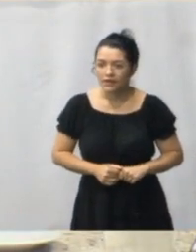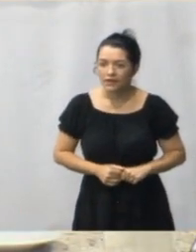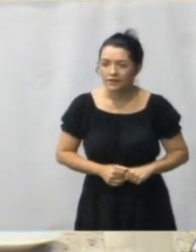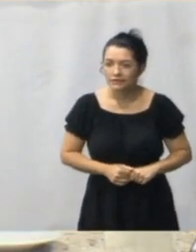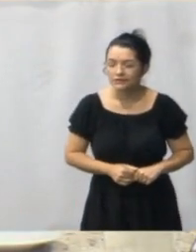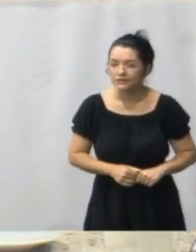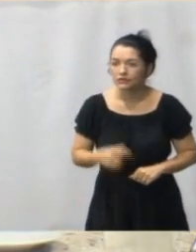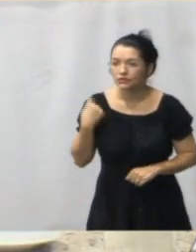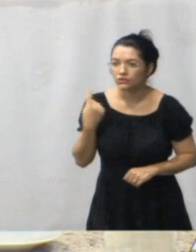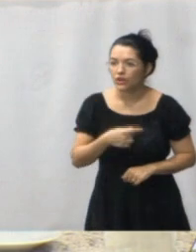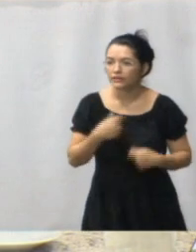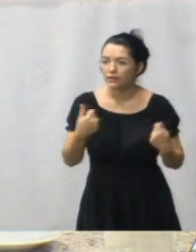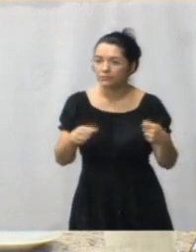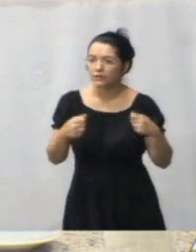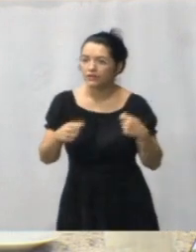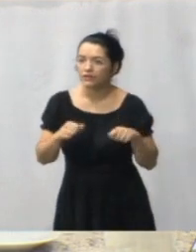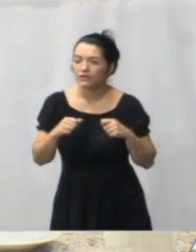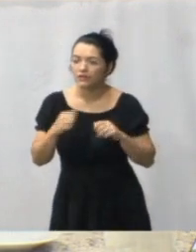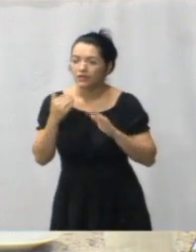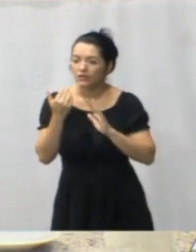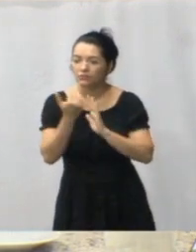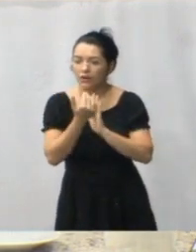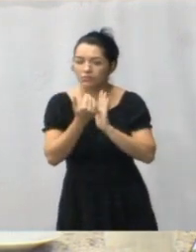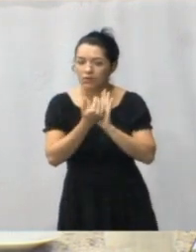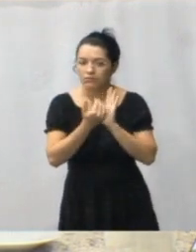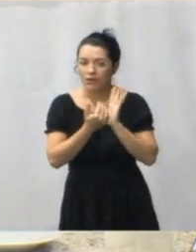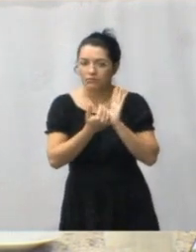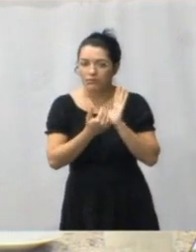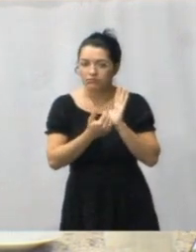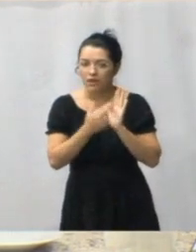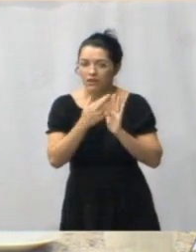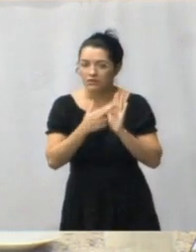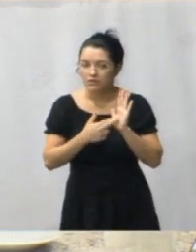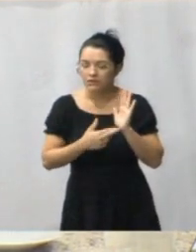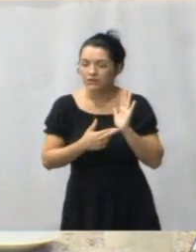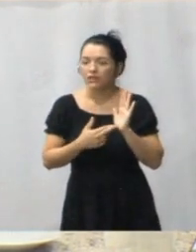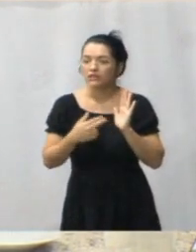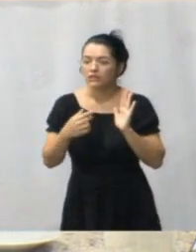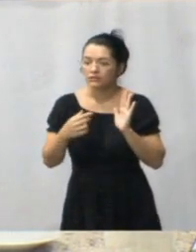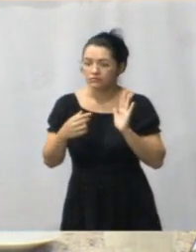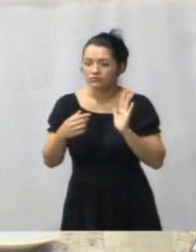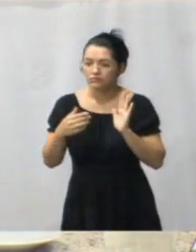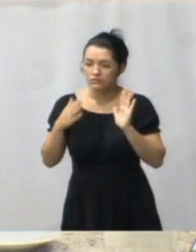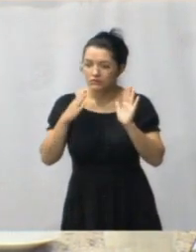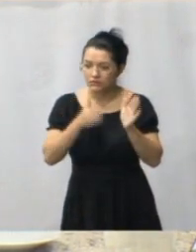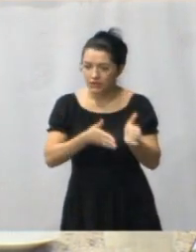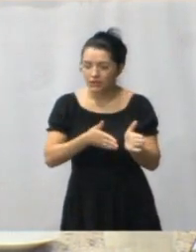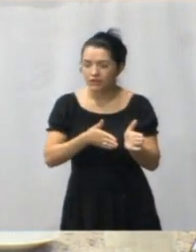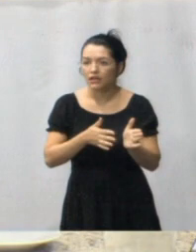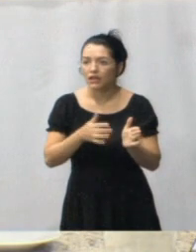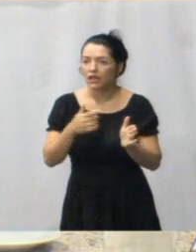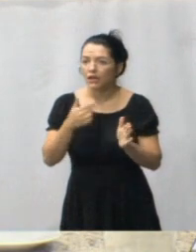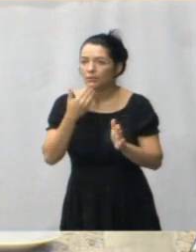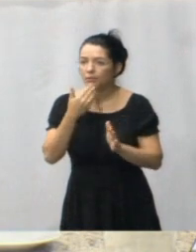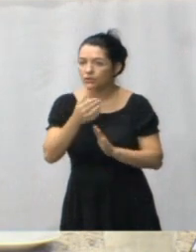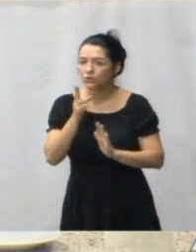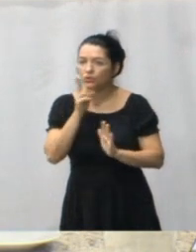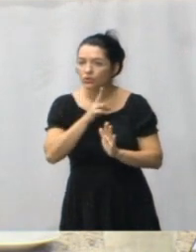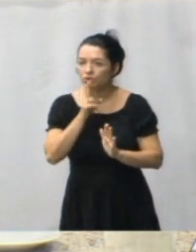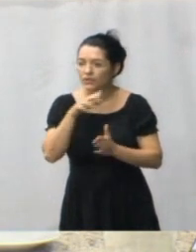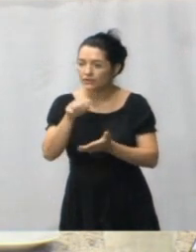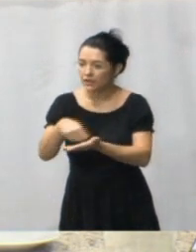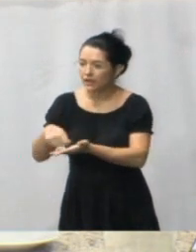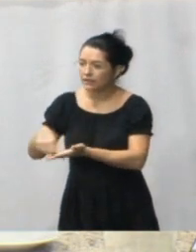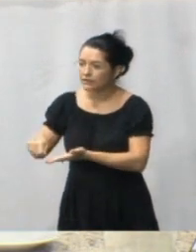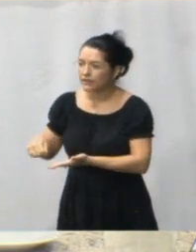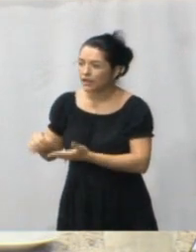as formalidades regimentais, requerimento de urgência assinado com a maioria dos